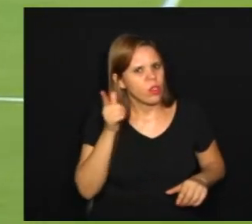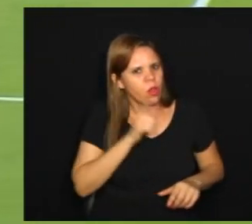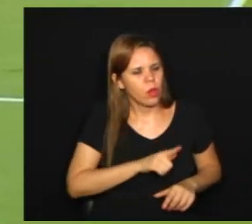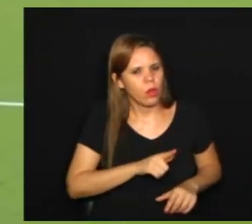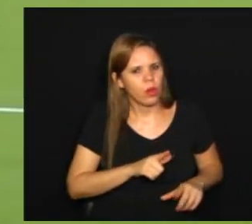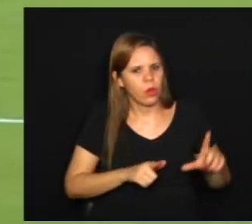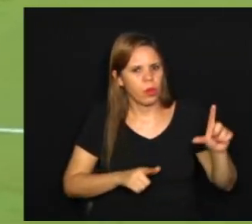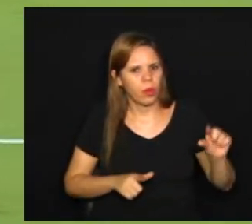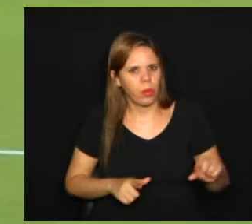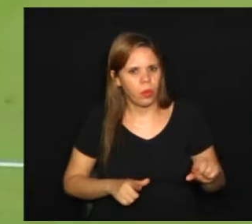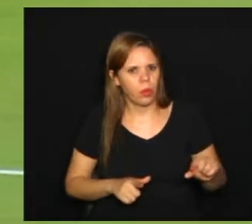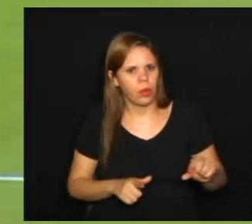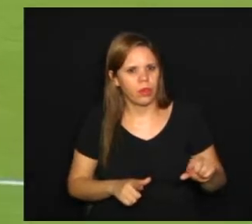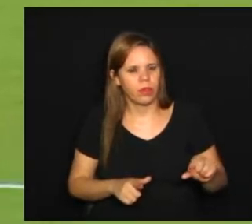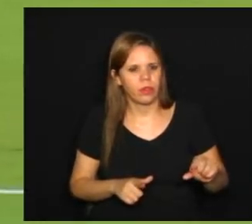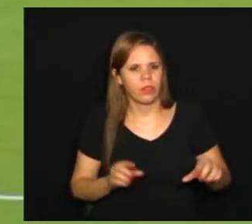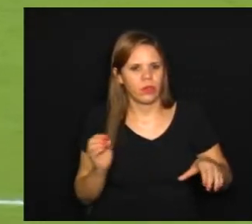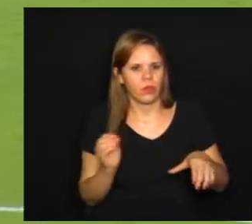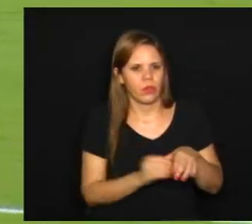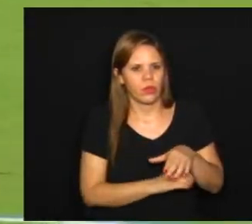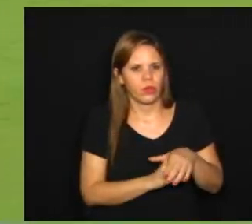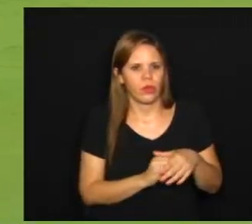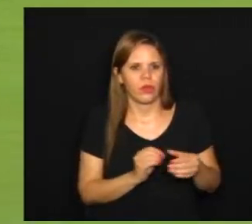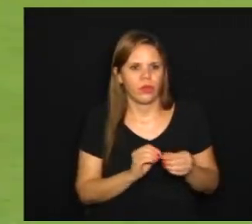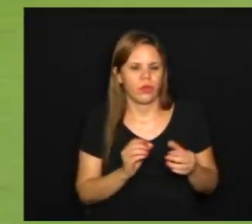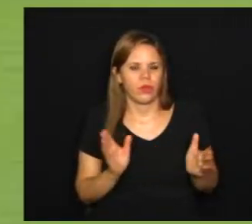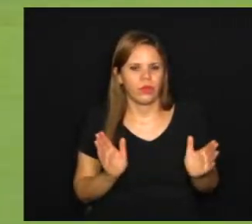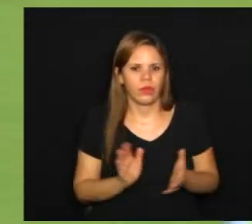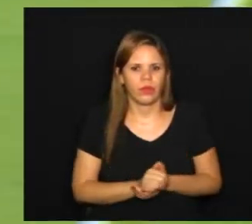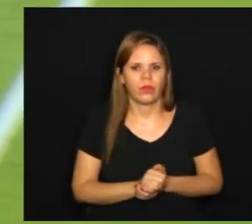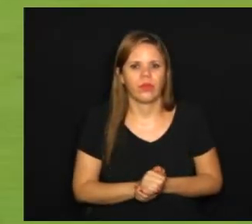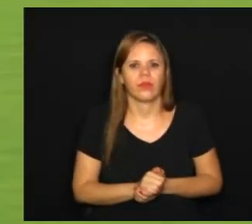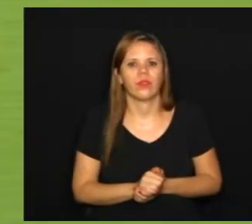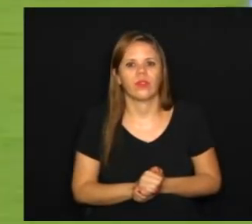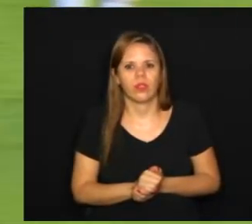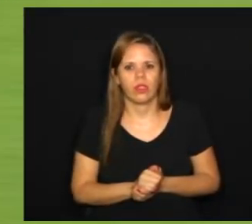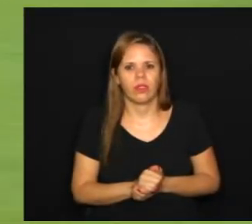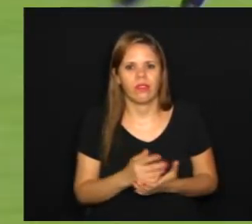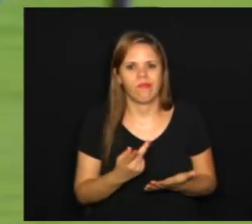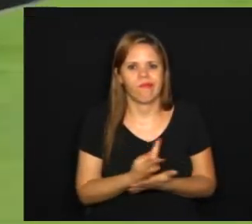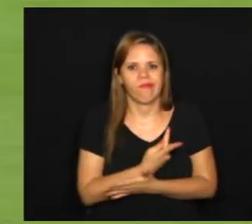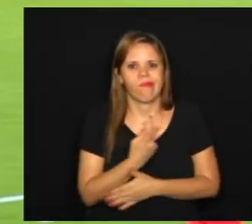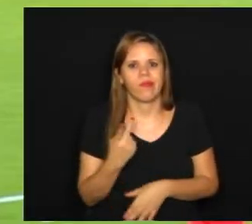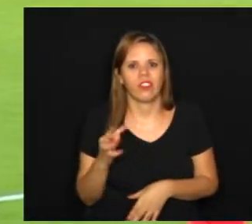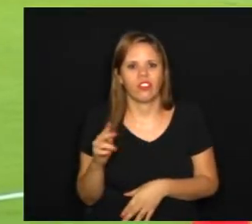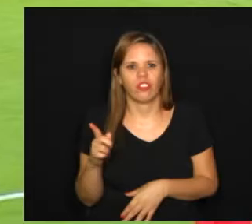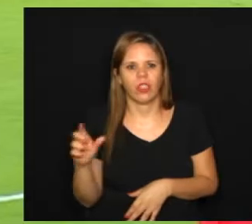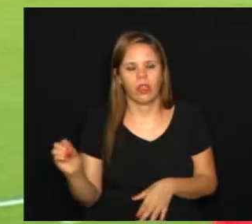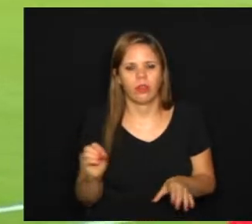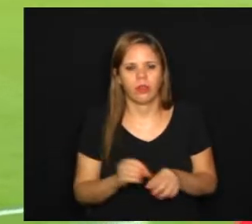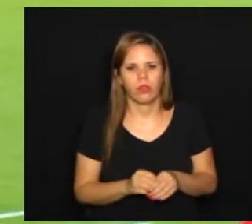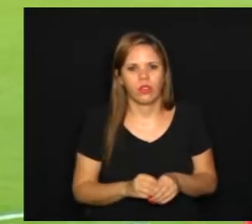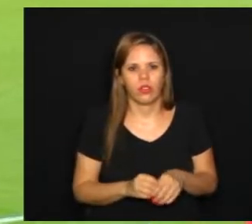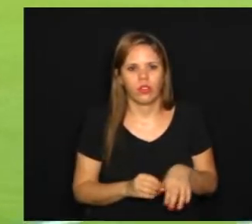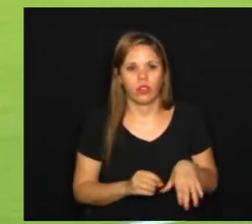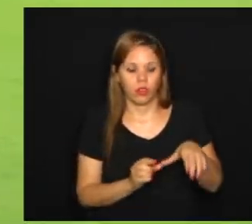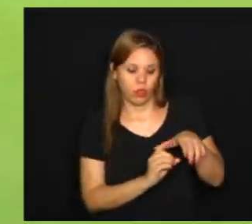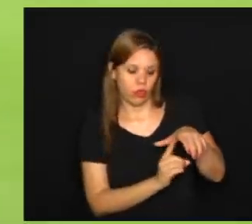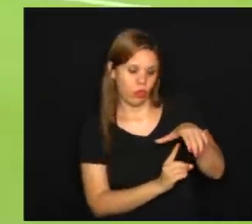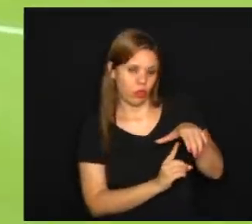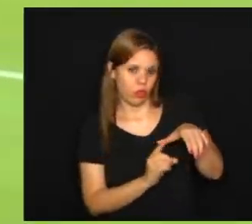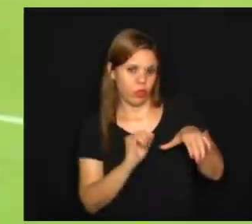um chutaço acertou o ângulo de Ivan. 2-0. Com um a menos, após a expulsão de Yuri,